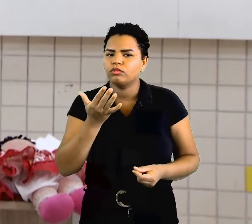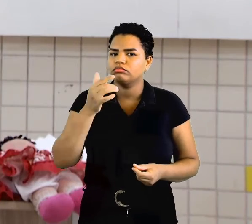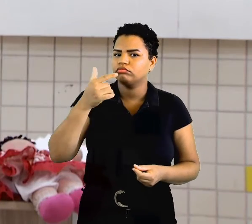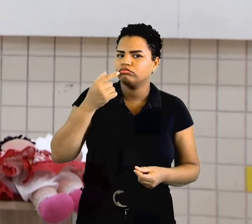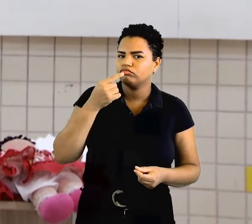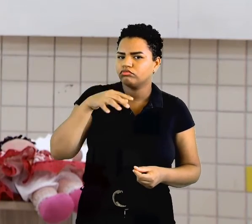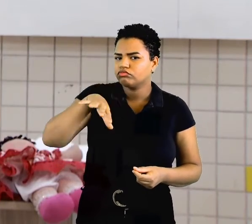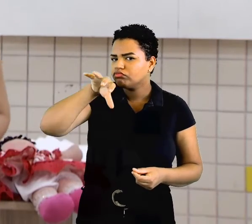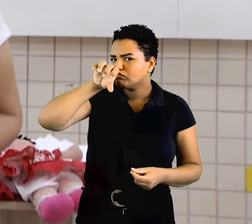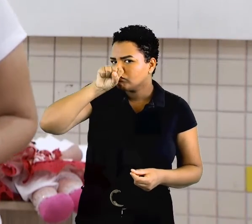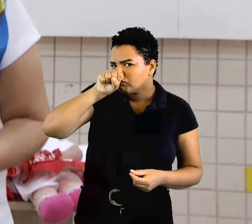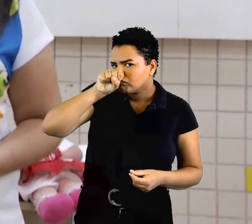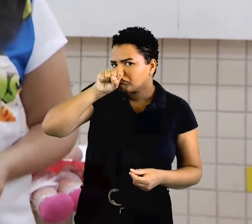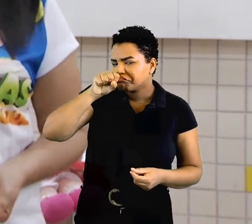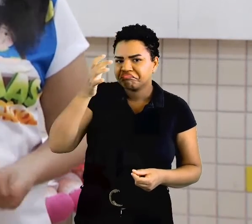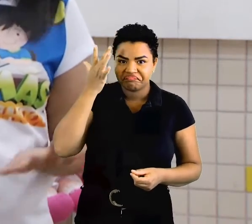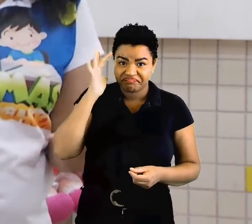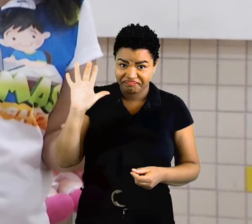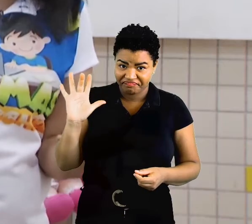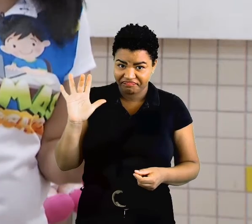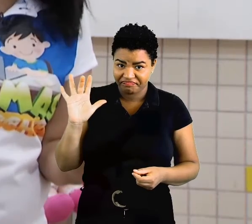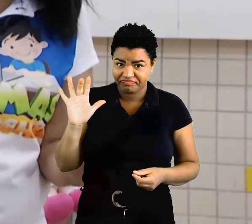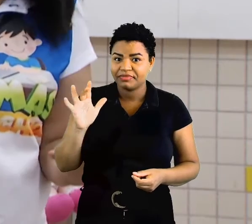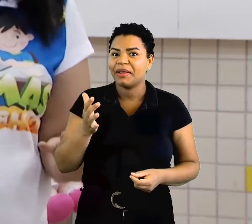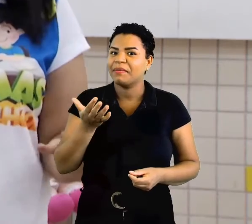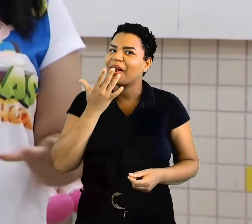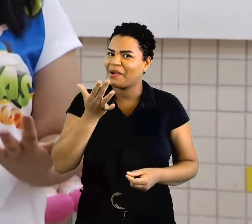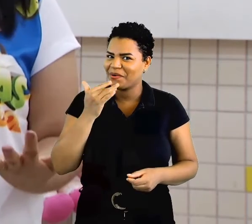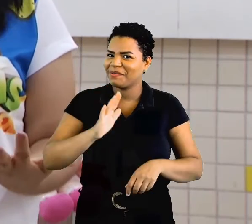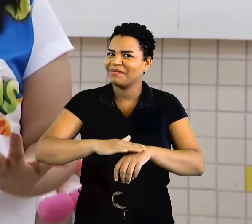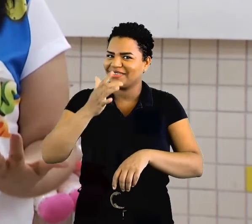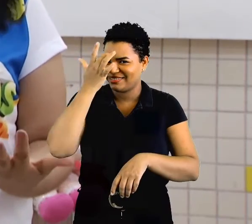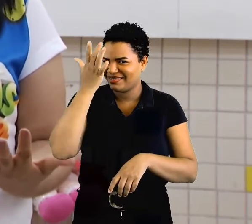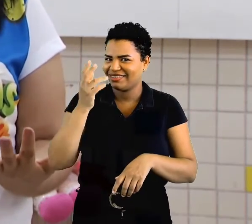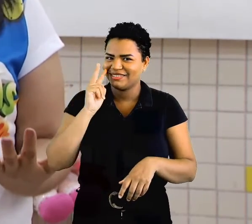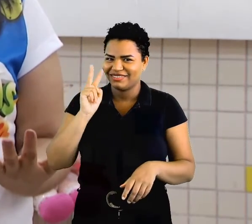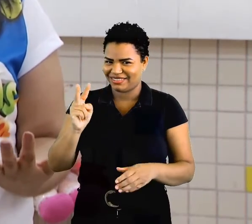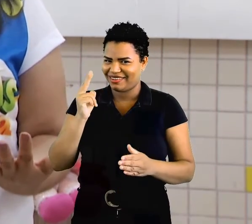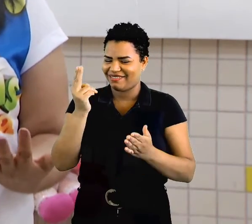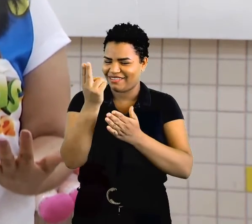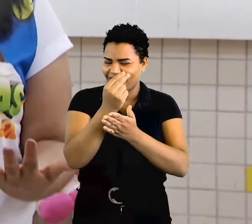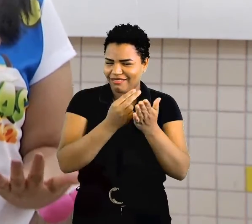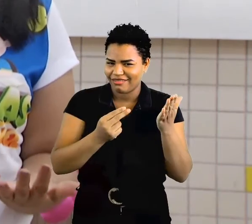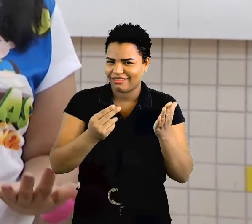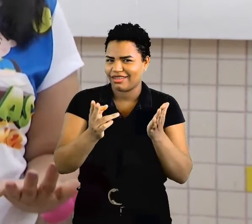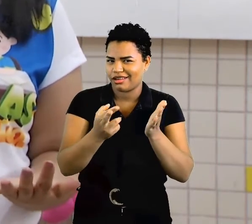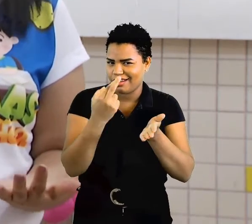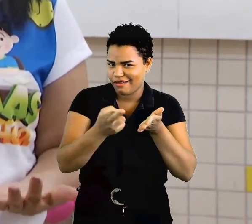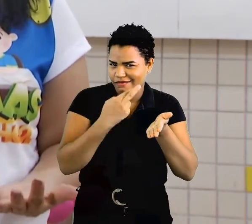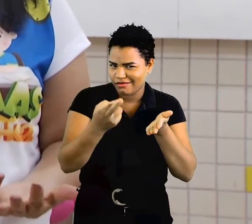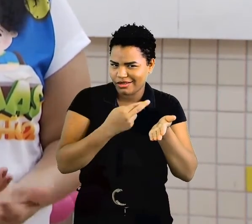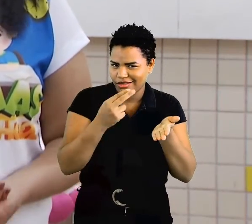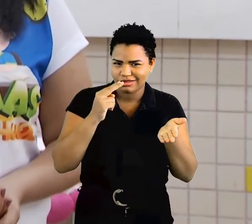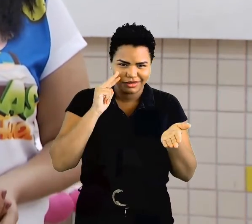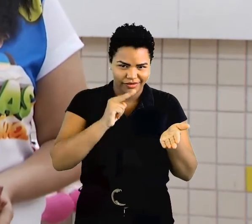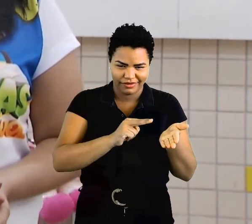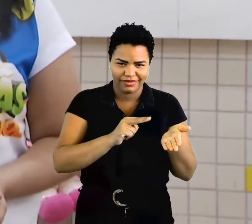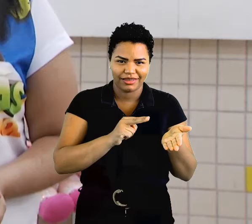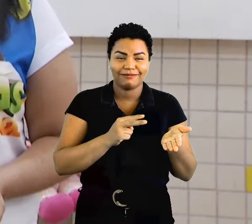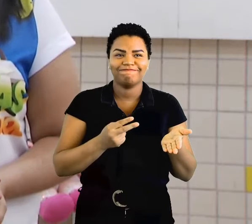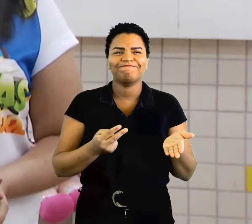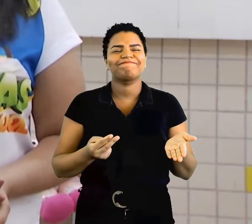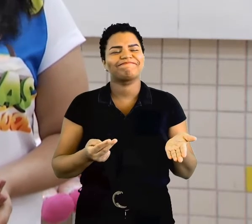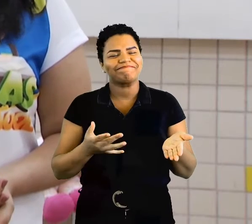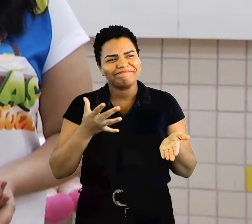sabe? Pela cor é mais fácil. Você olha a fotografia numa revista e você fala, parece que vai ficar muito